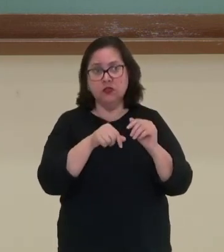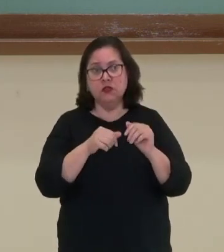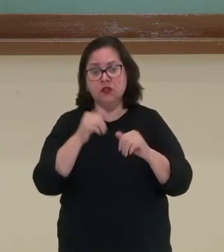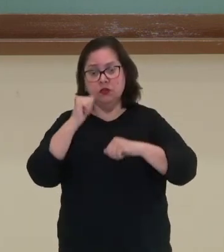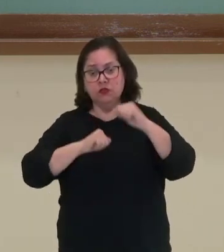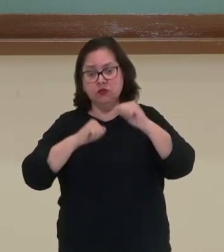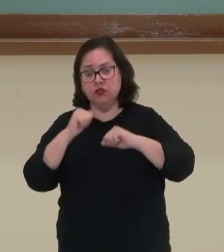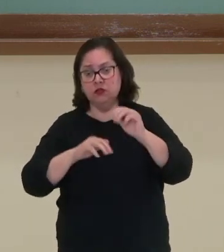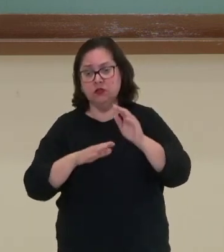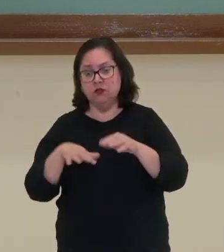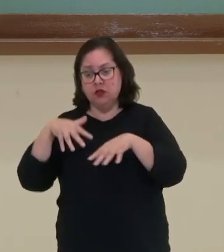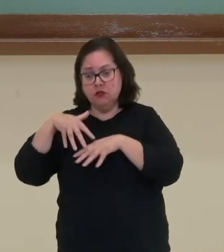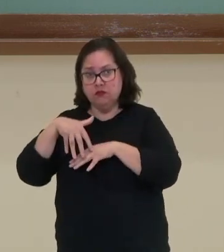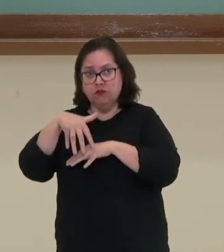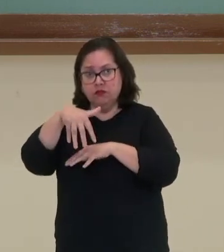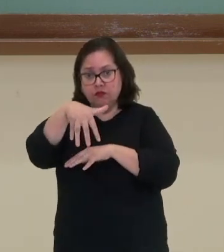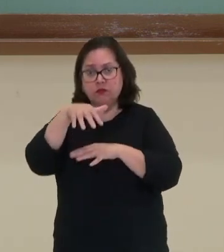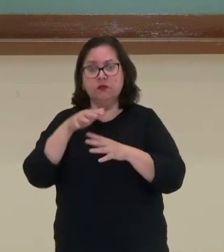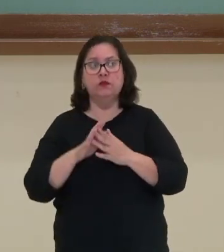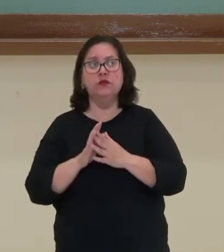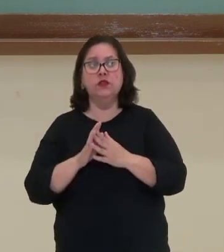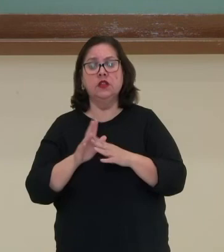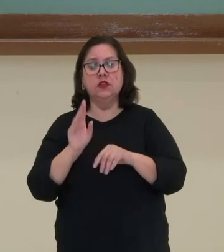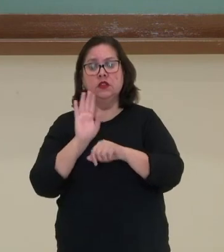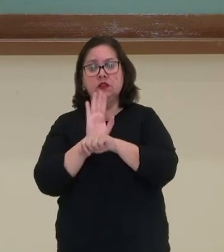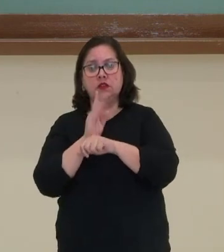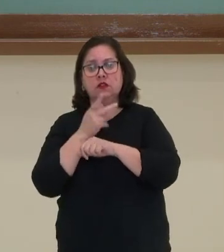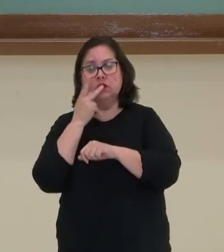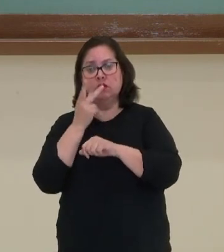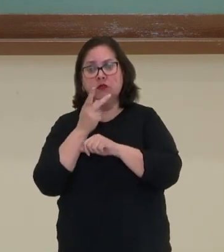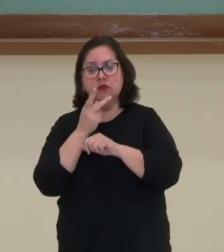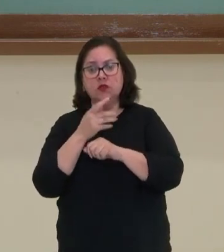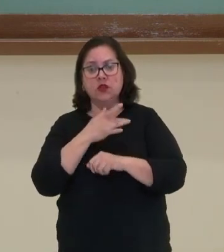e também defensivos agrícolas. Nesse